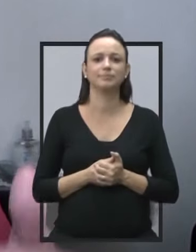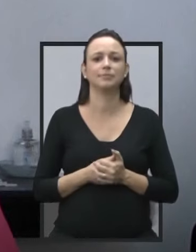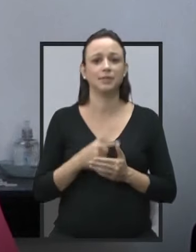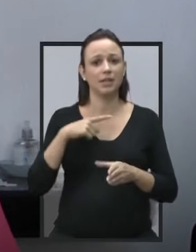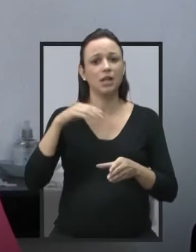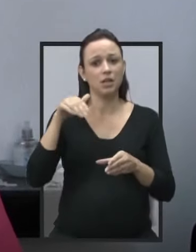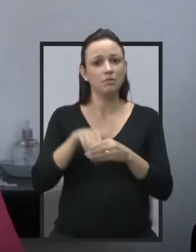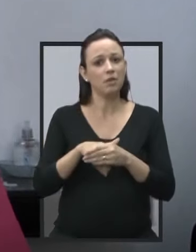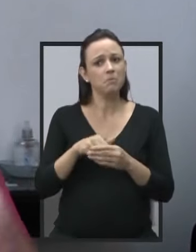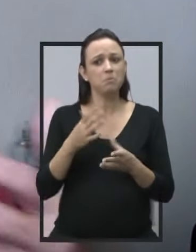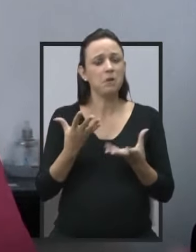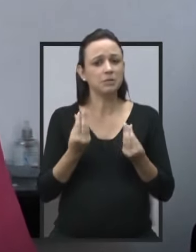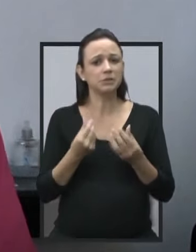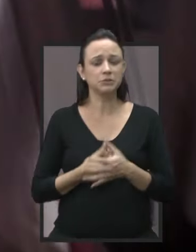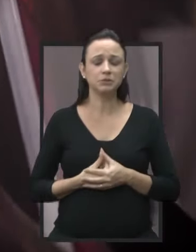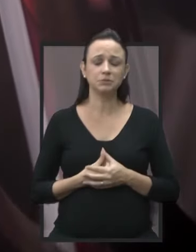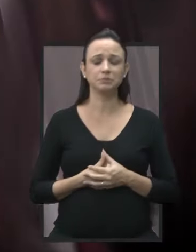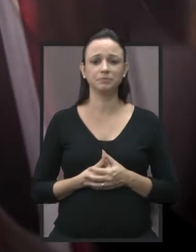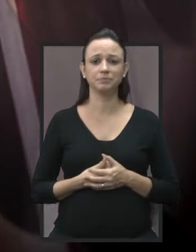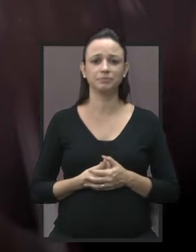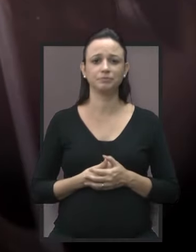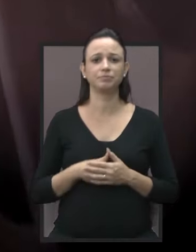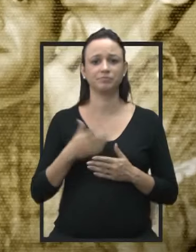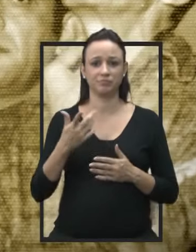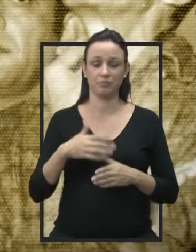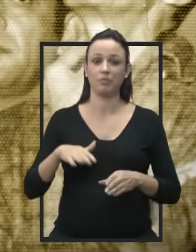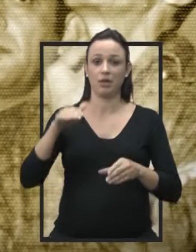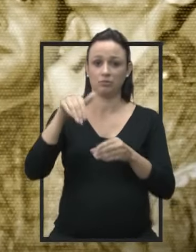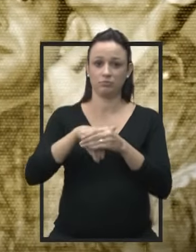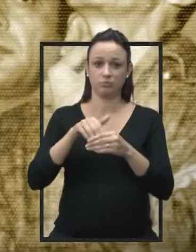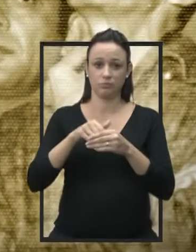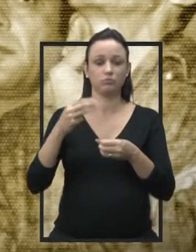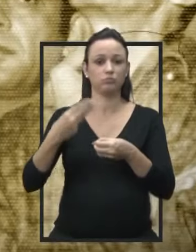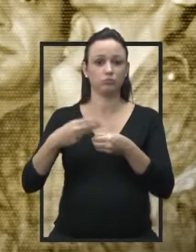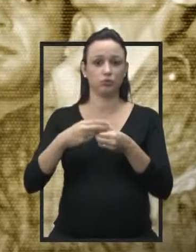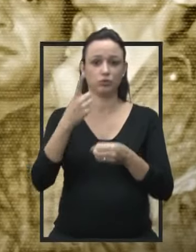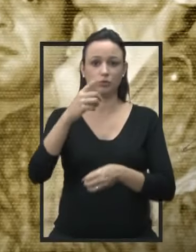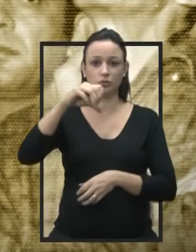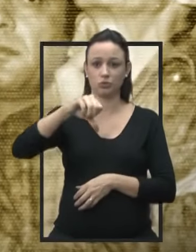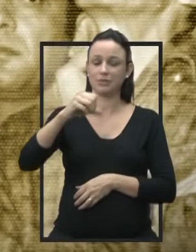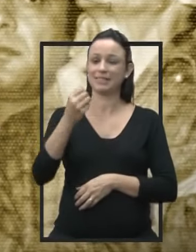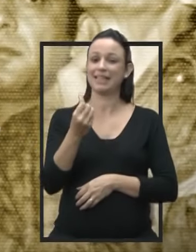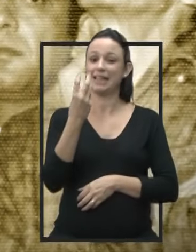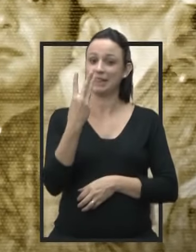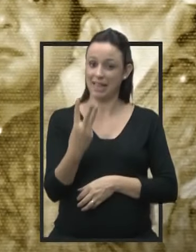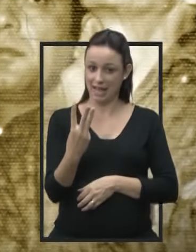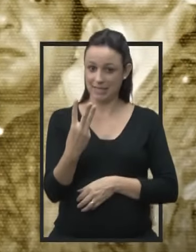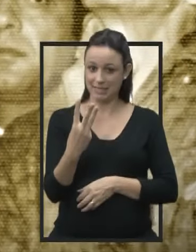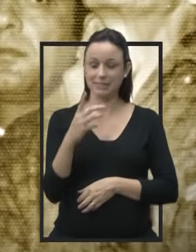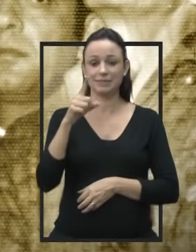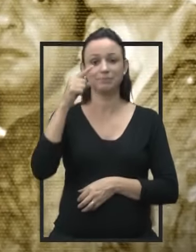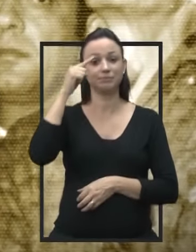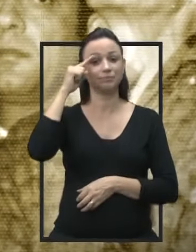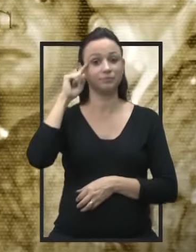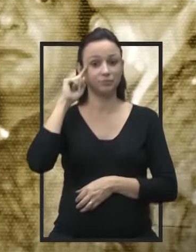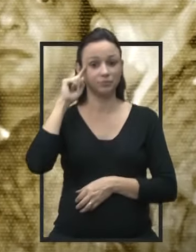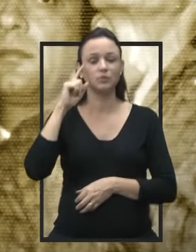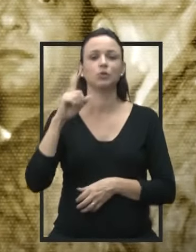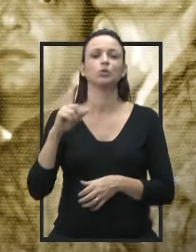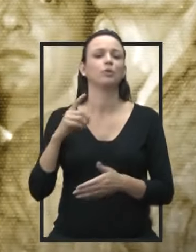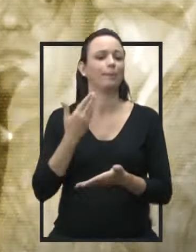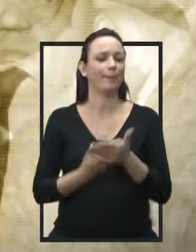E teve uma votação expressiva. Nas eleições municipais de 1963, Zezinho